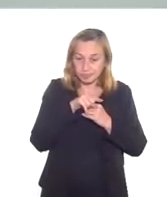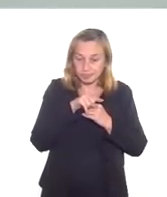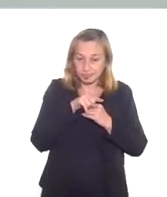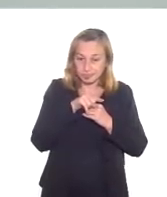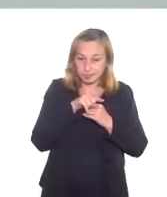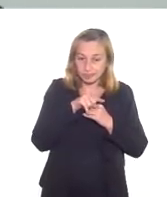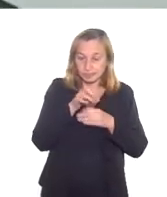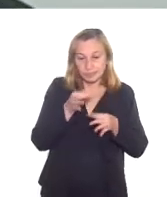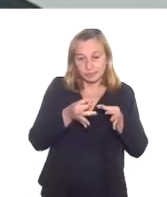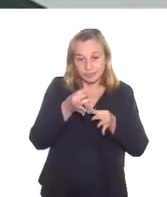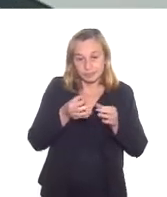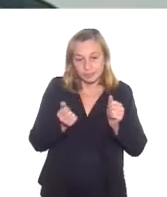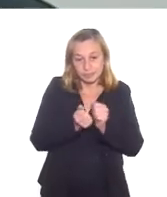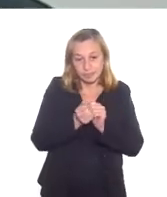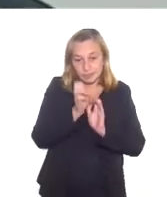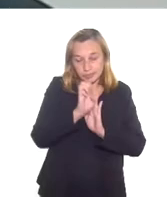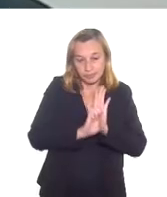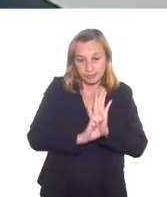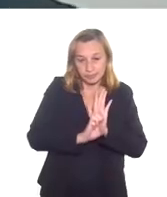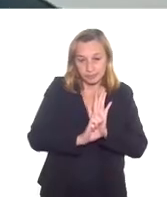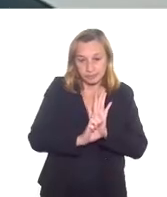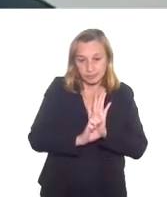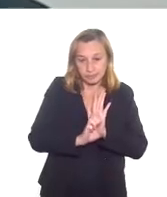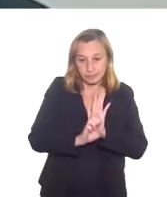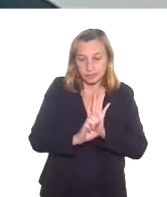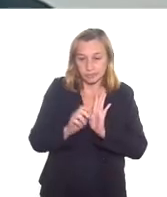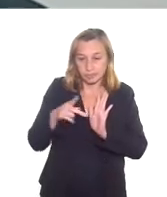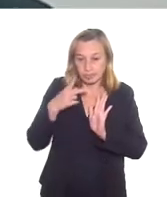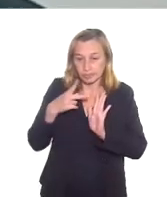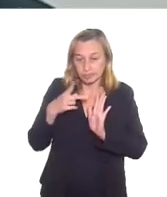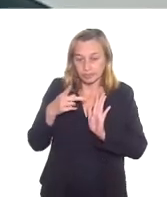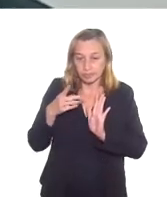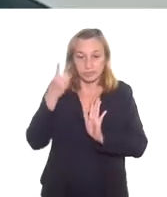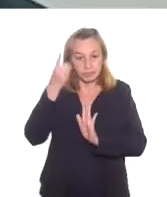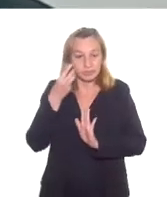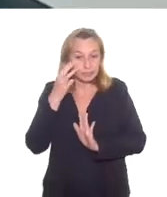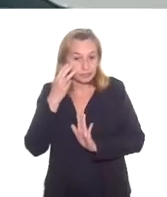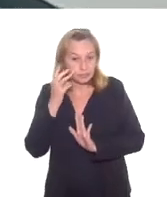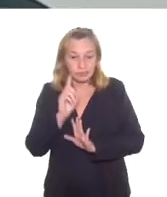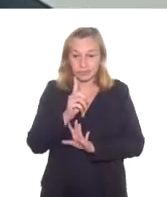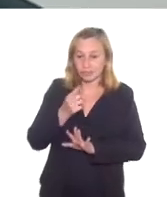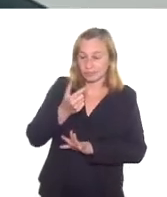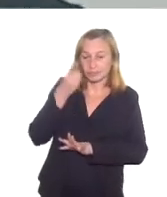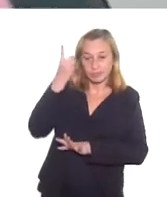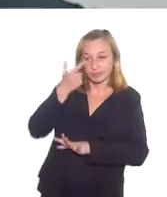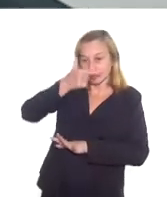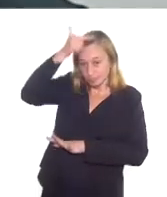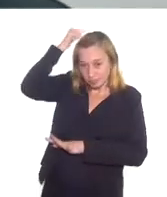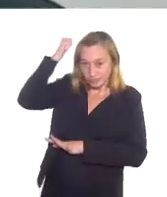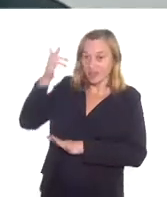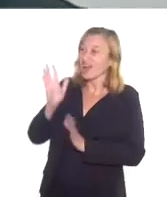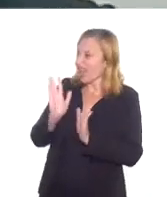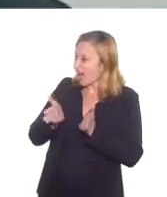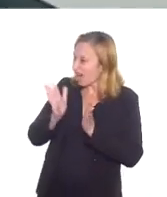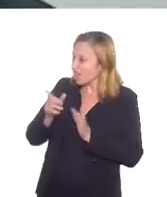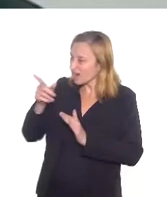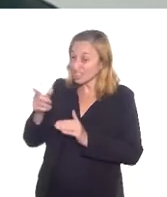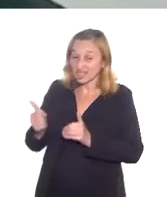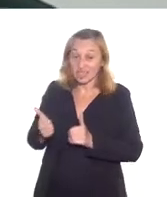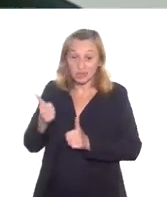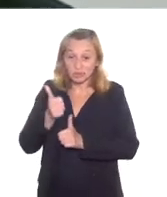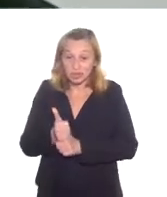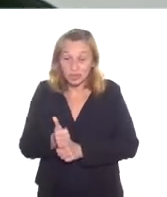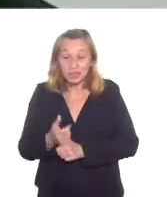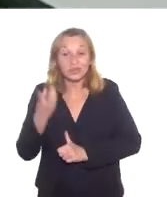esta é a juridicidade com emenda, mas deveria ter sido proferida pelo nosso Valdec, não pelo deputado Luiz Paulo, que agora está atento, tomando o lugar do